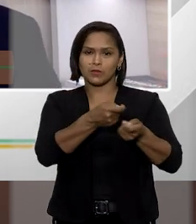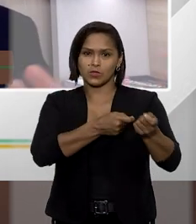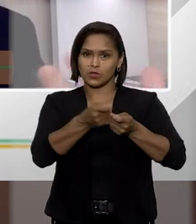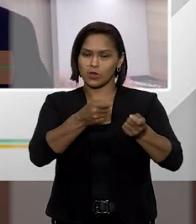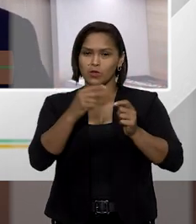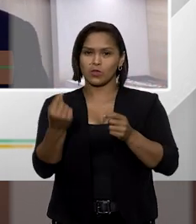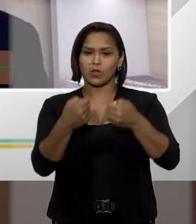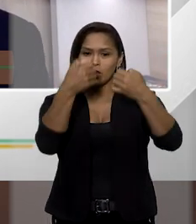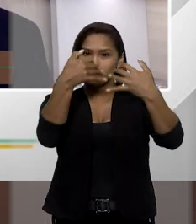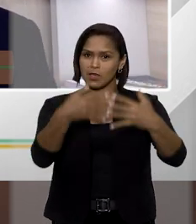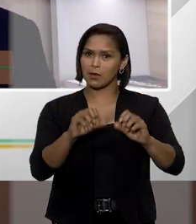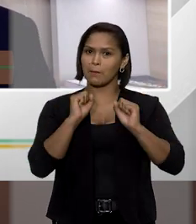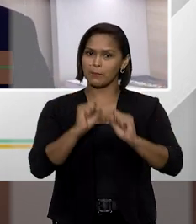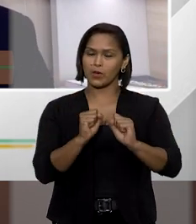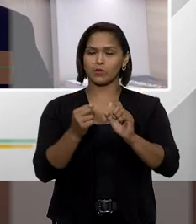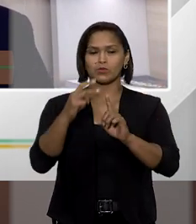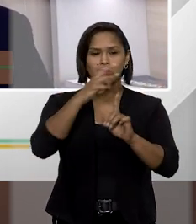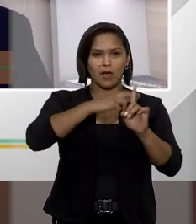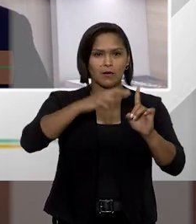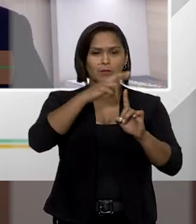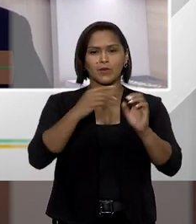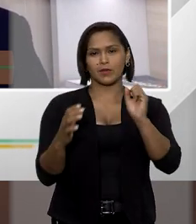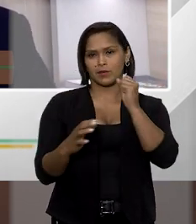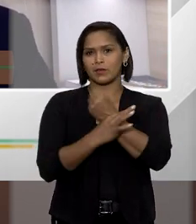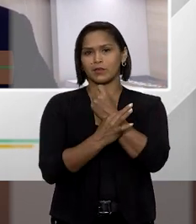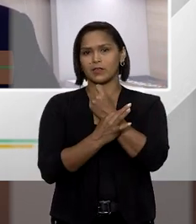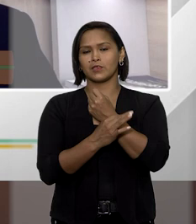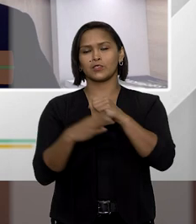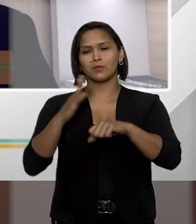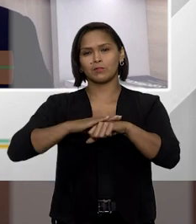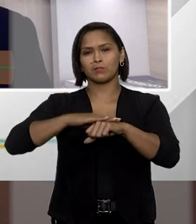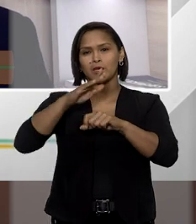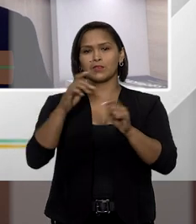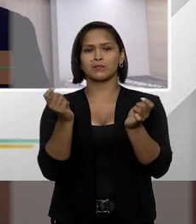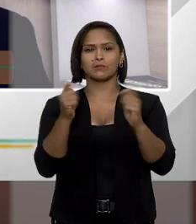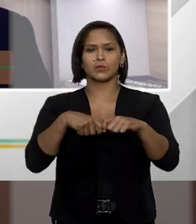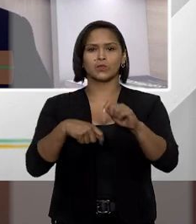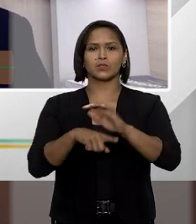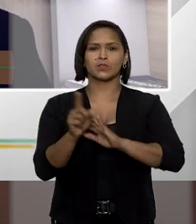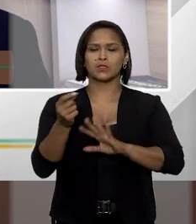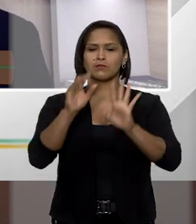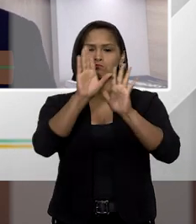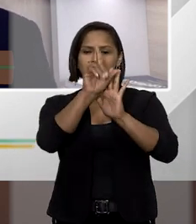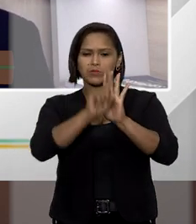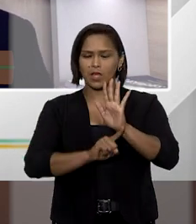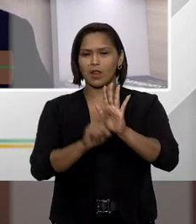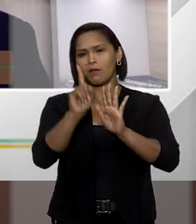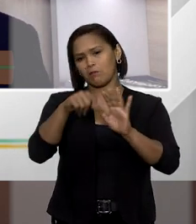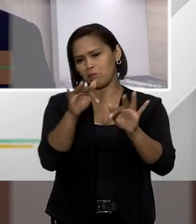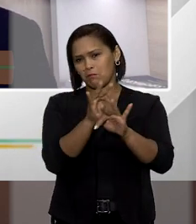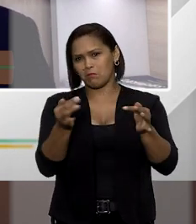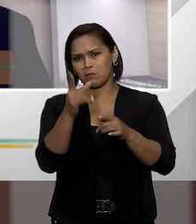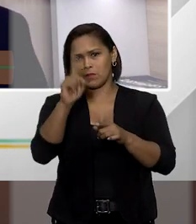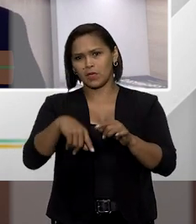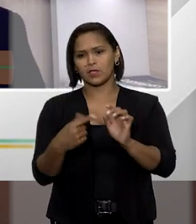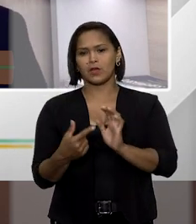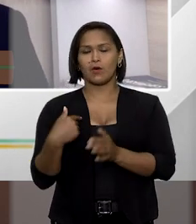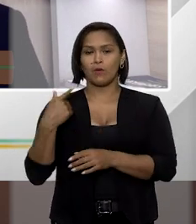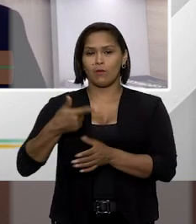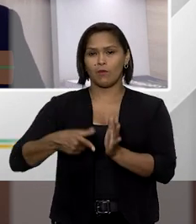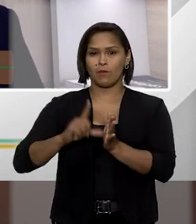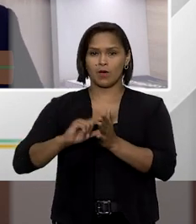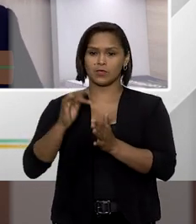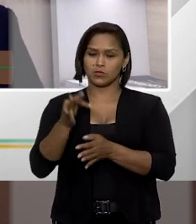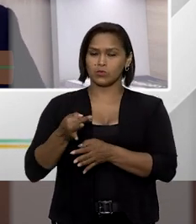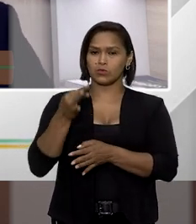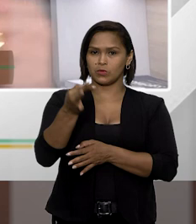controles voltados exatamente para garantir o máximo possível de lisura no antes, no durante